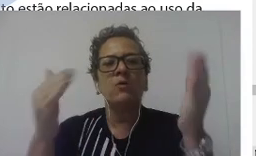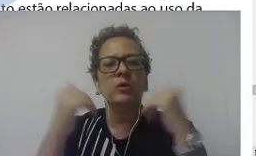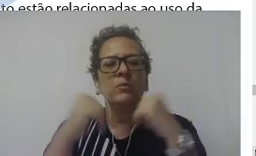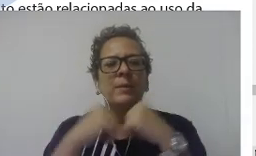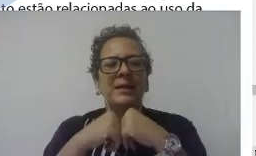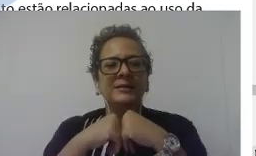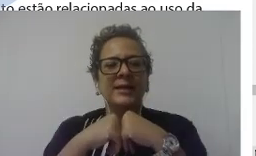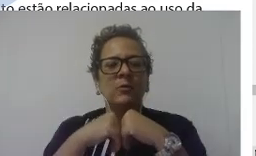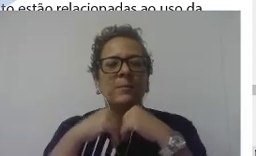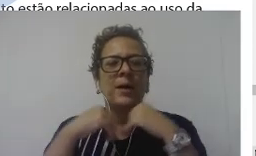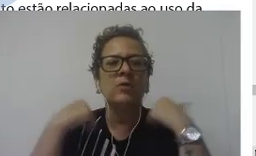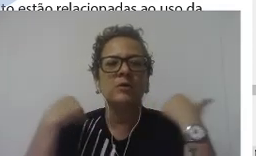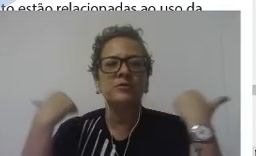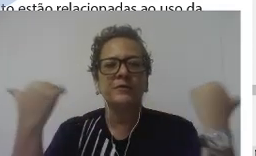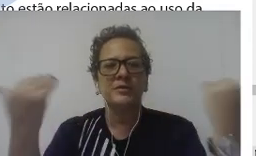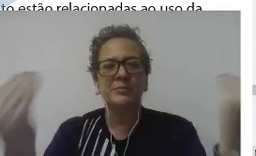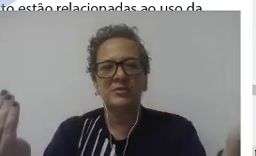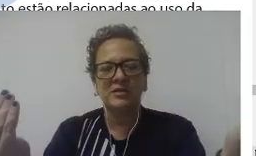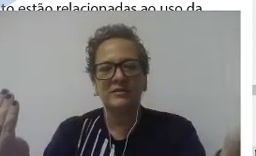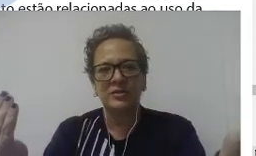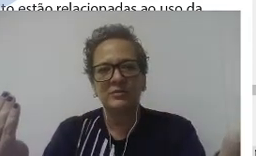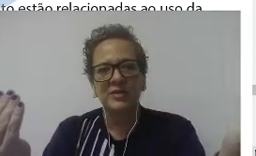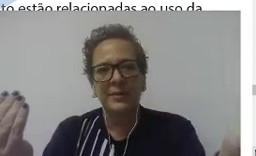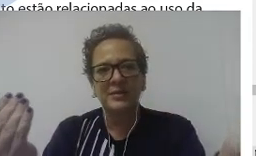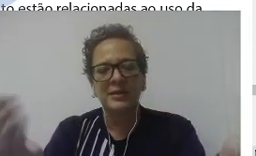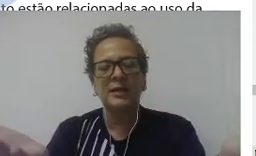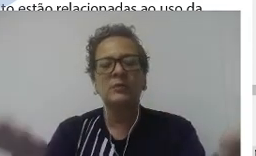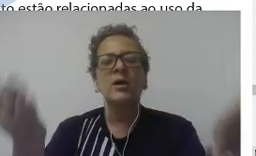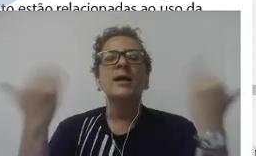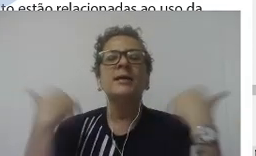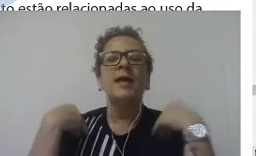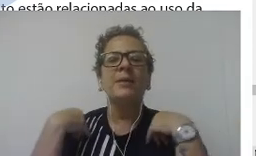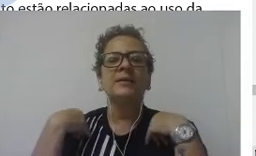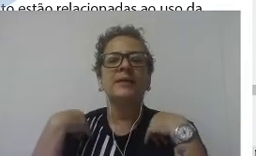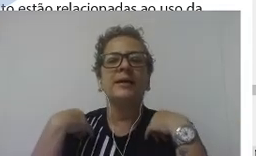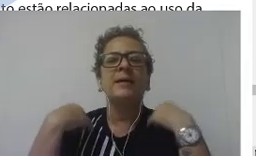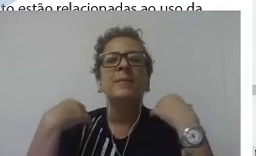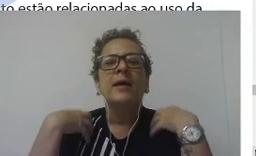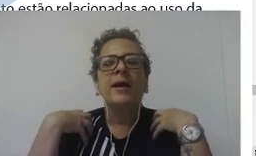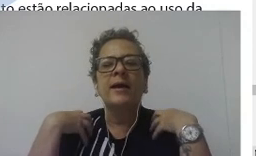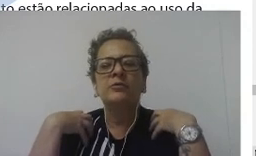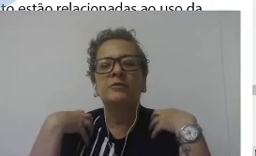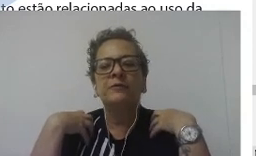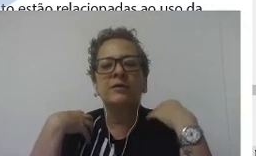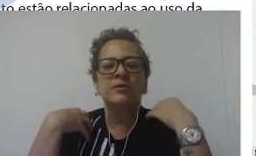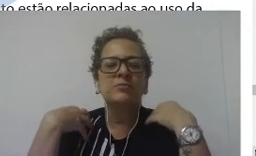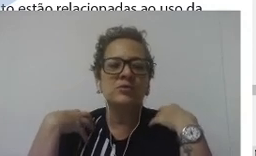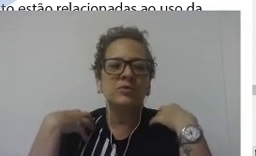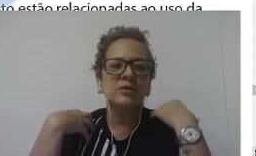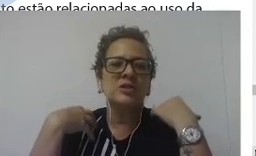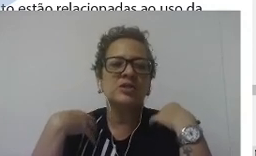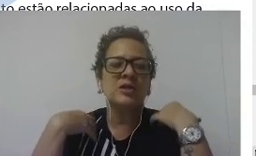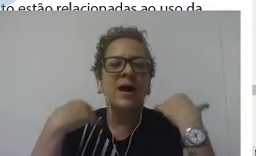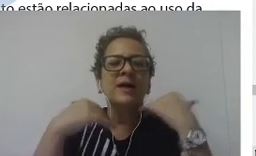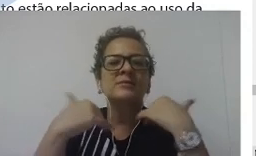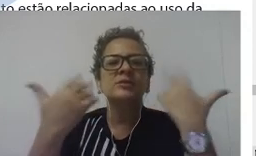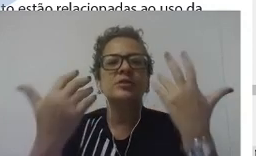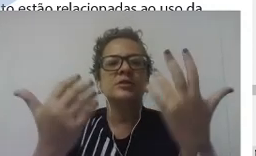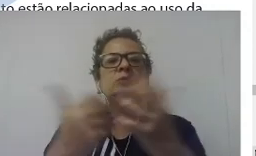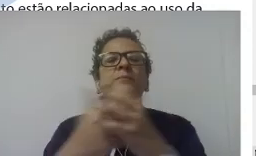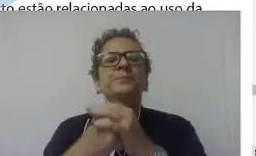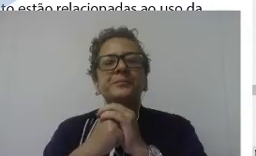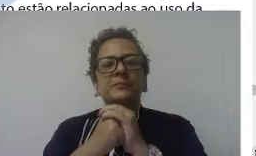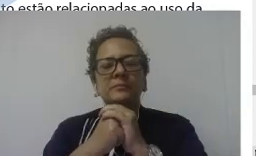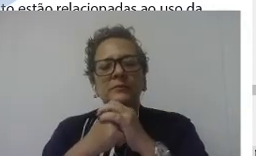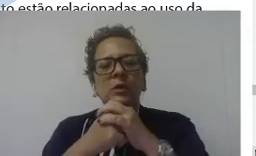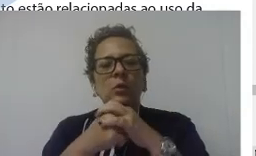um palco e uma plateia. O palco é onde ficam as pessoas que estão se apresentando e a plateia é onde ficam as pessoas que estão